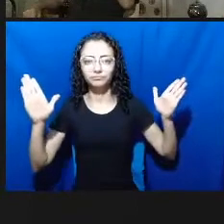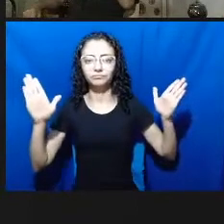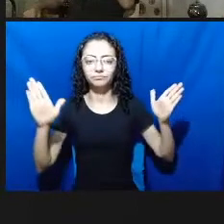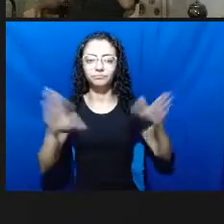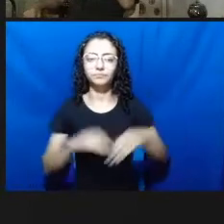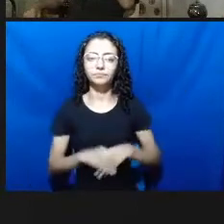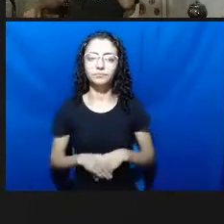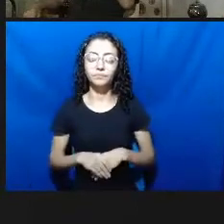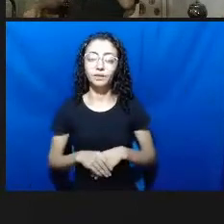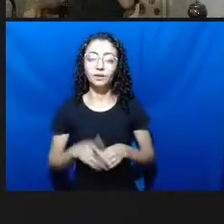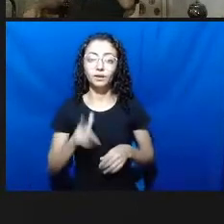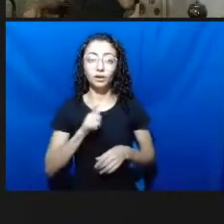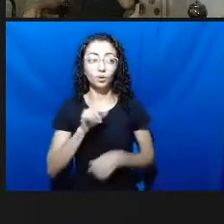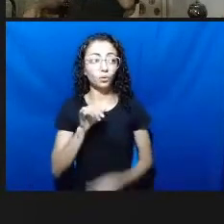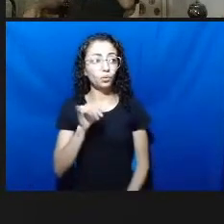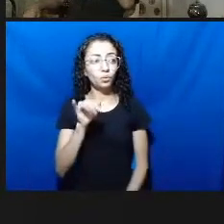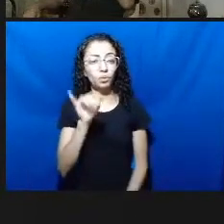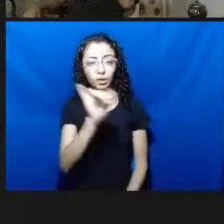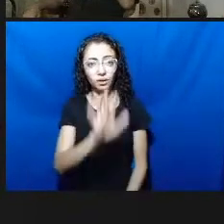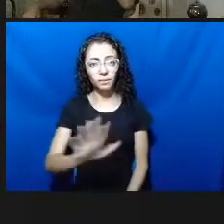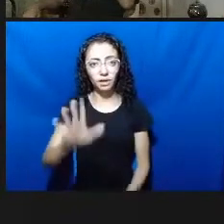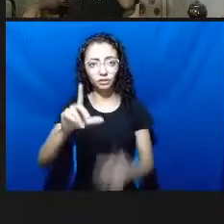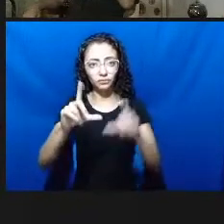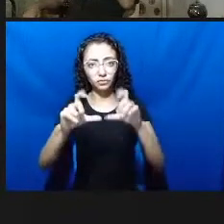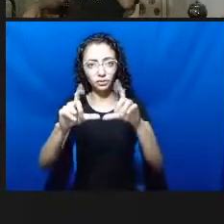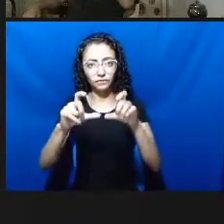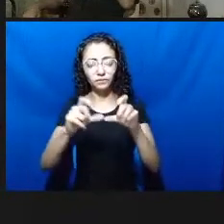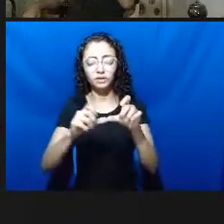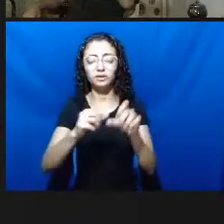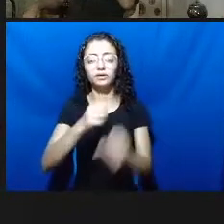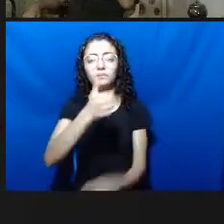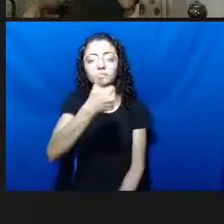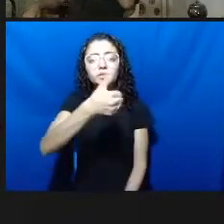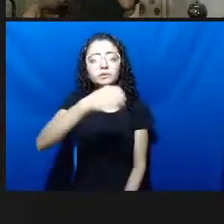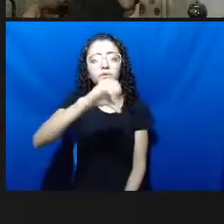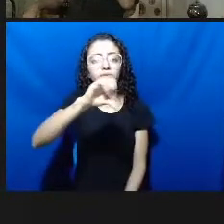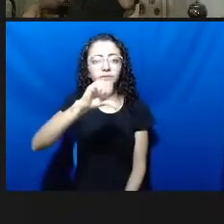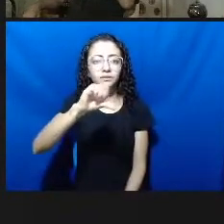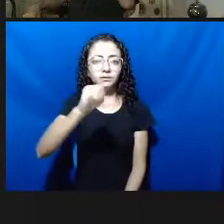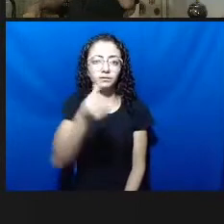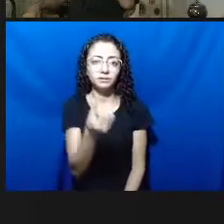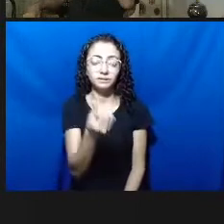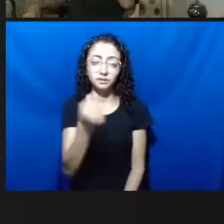usando uma fotografia de 1968 realizada por mim